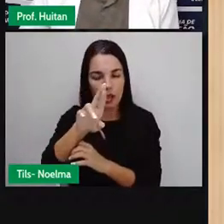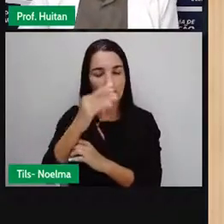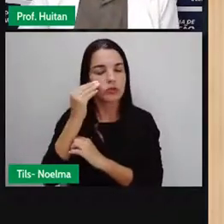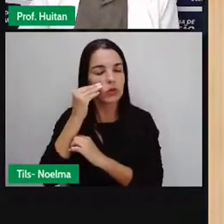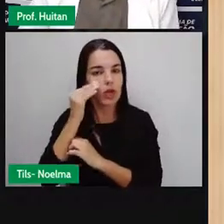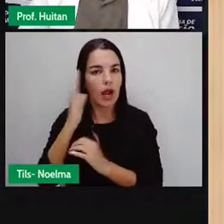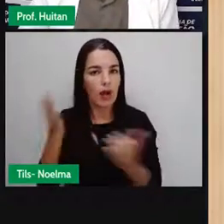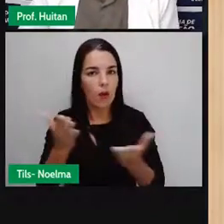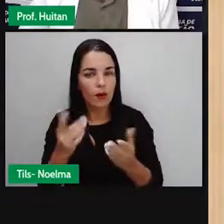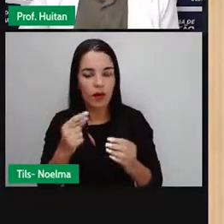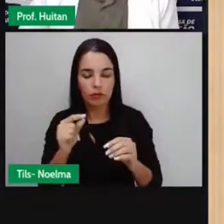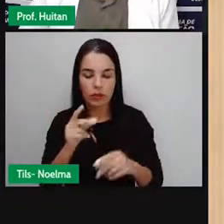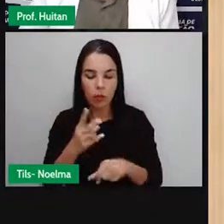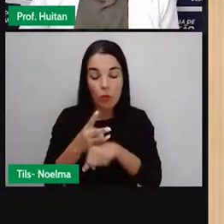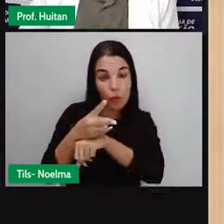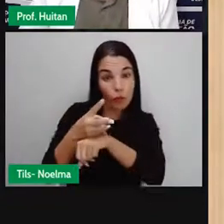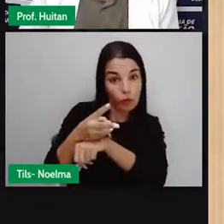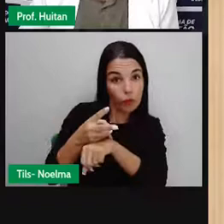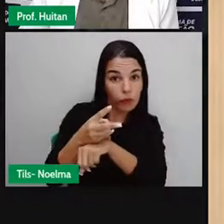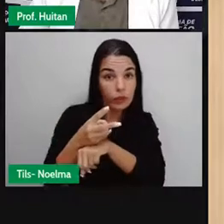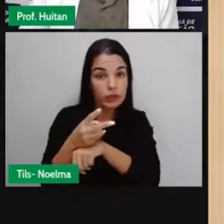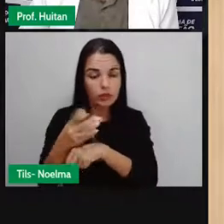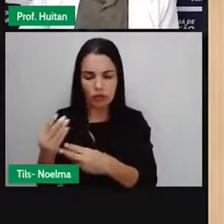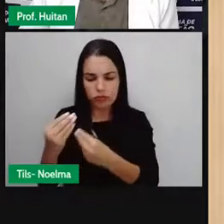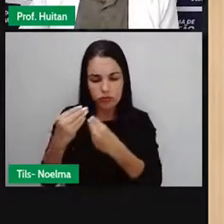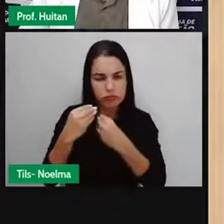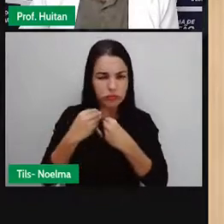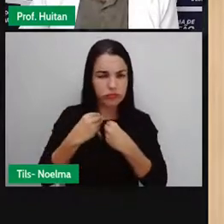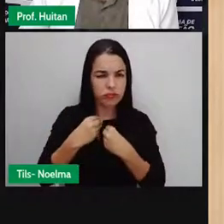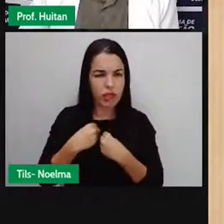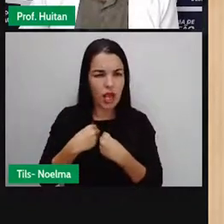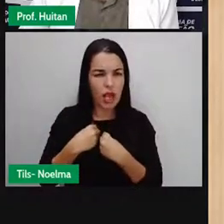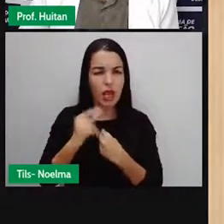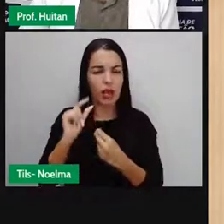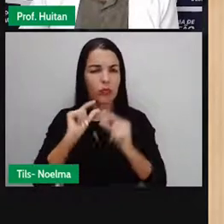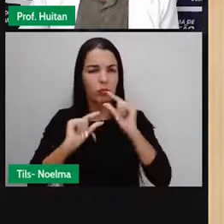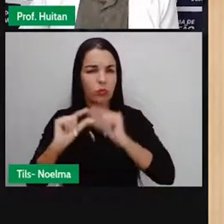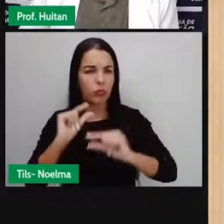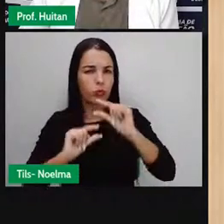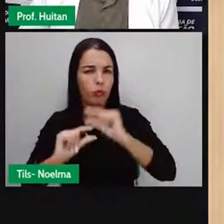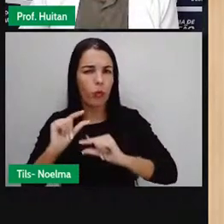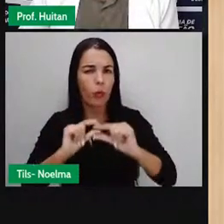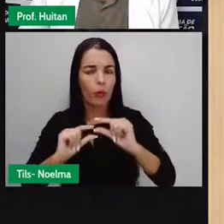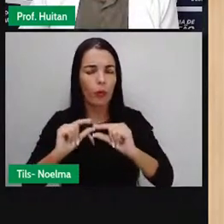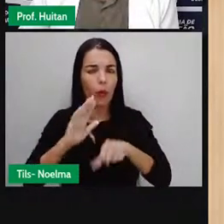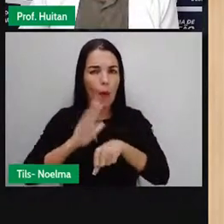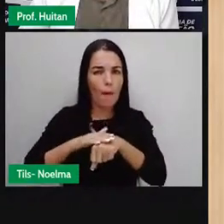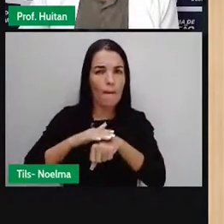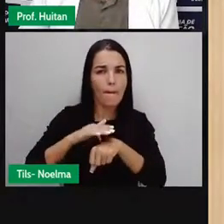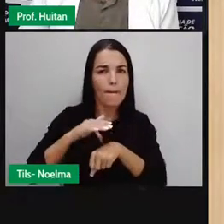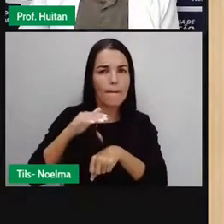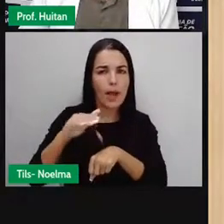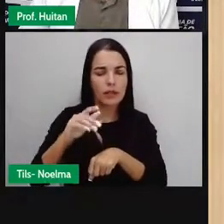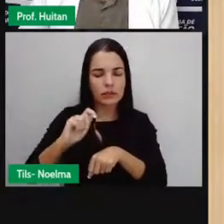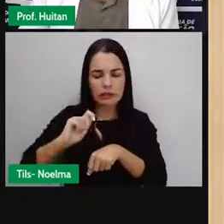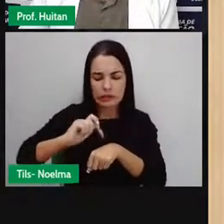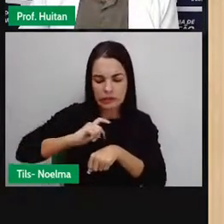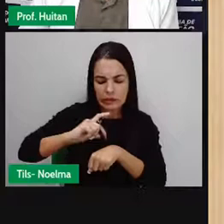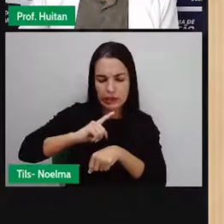vídeo, né, que nos vai dar uma, vamos dizer assim, um